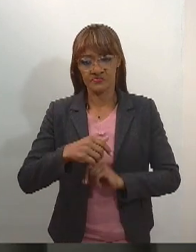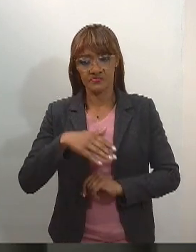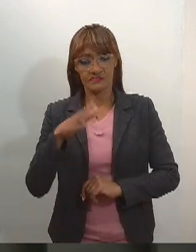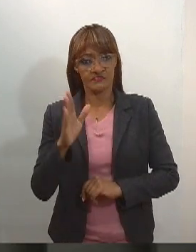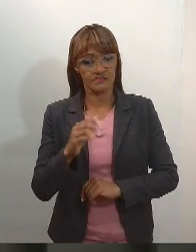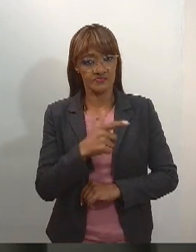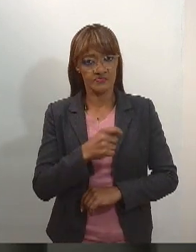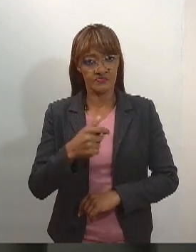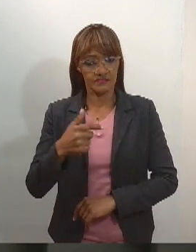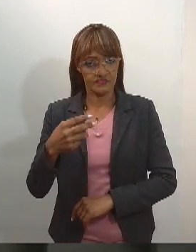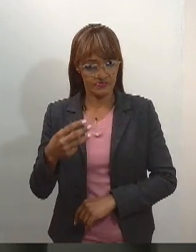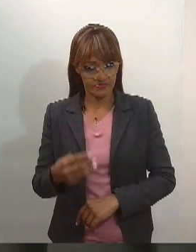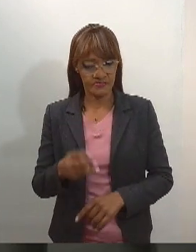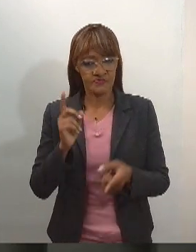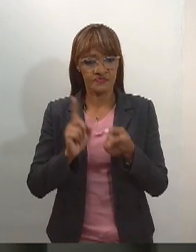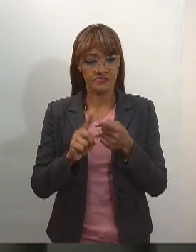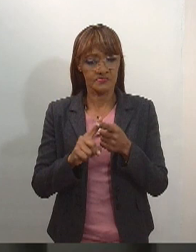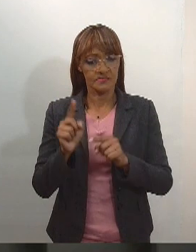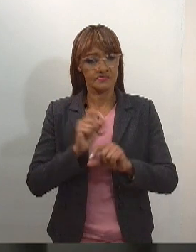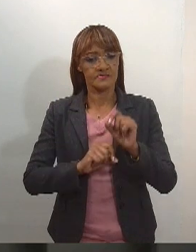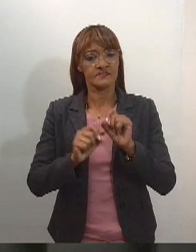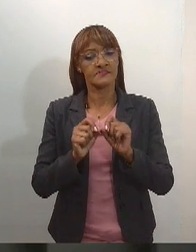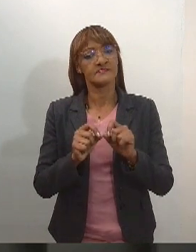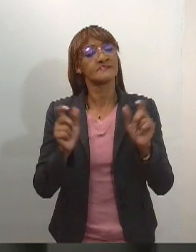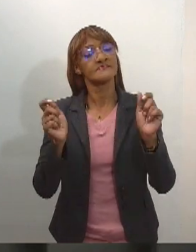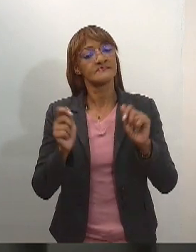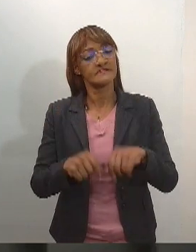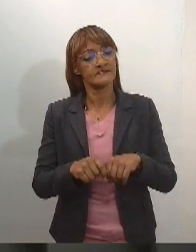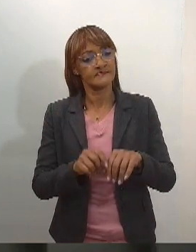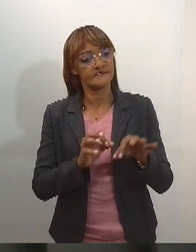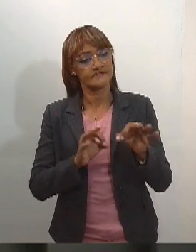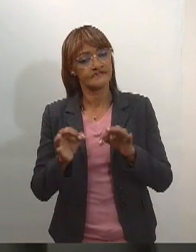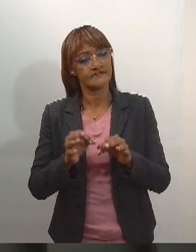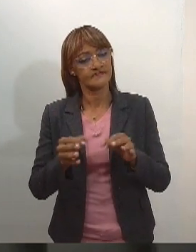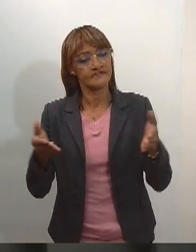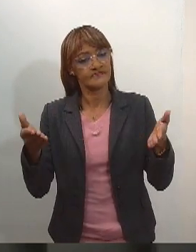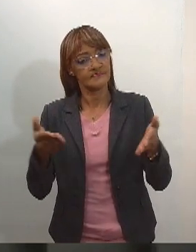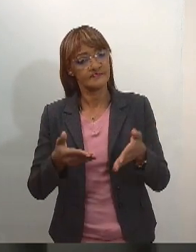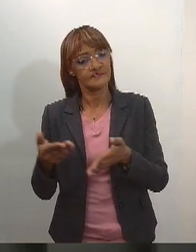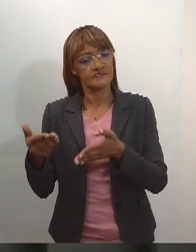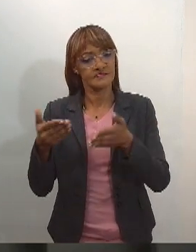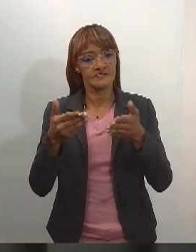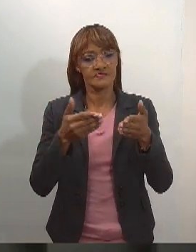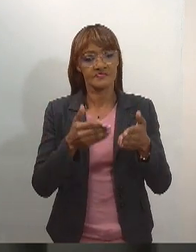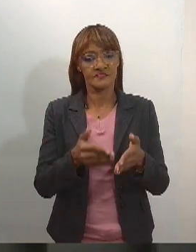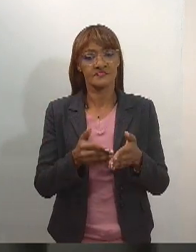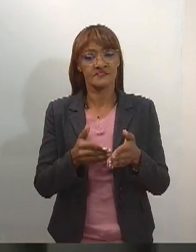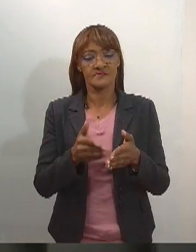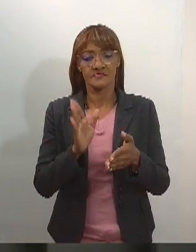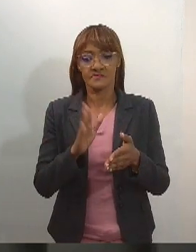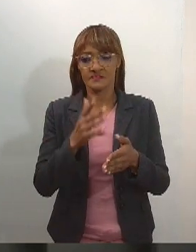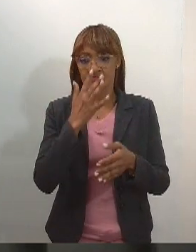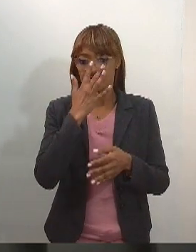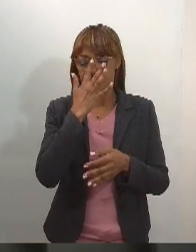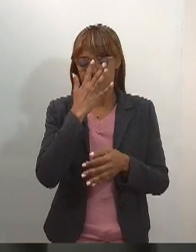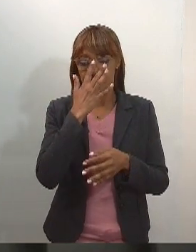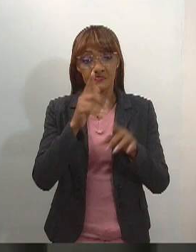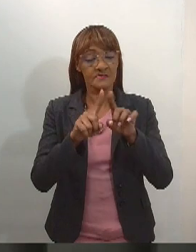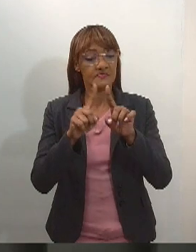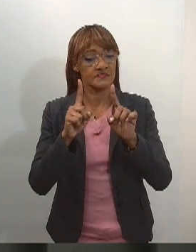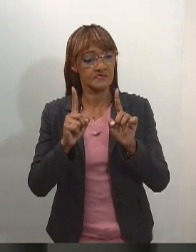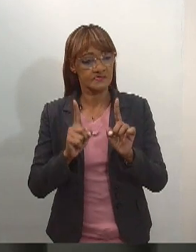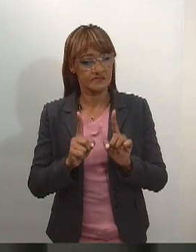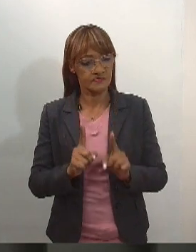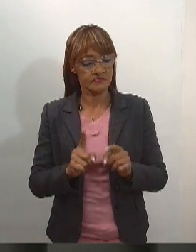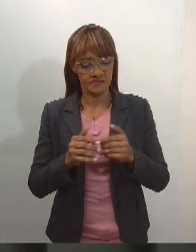prazo concedido para a autorregularização para esse lote se encerraria no último domingo. Porém, foi prorrogado por